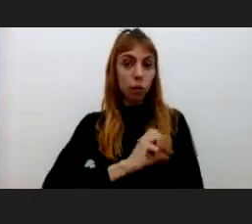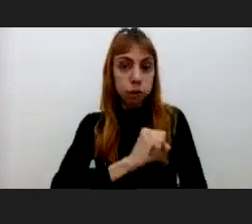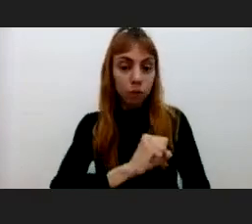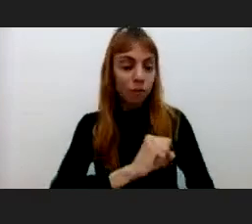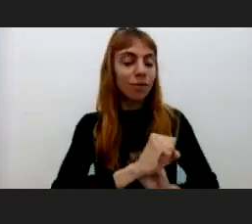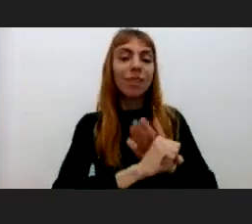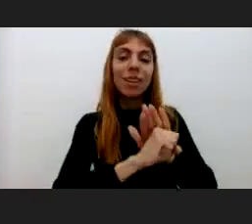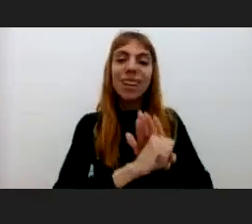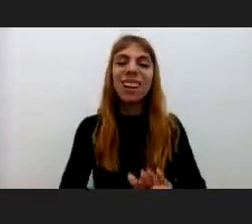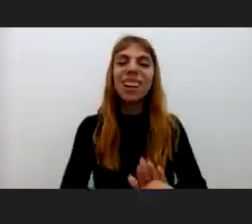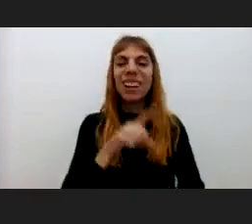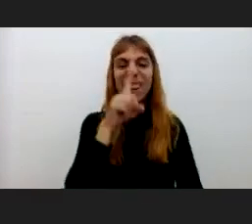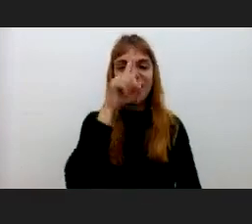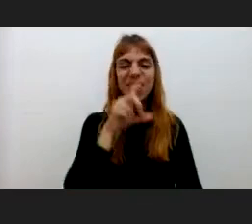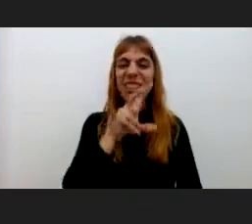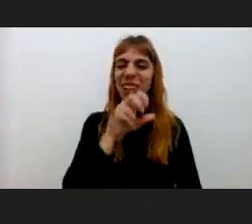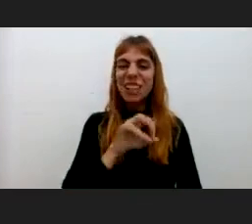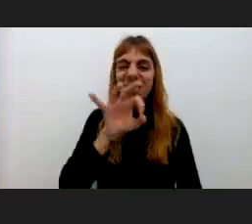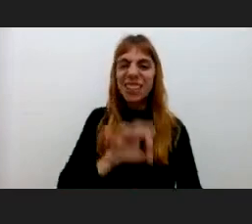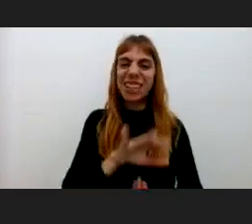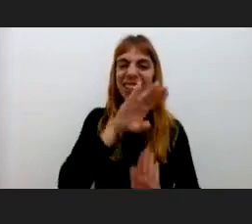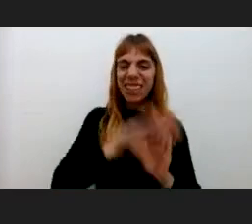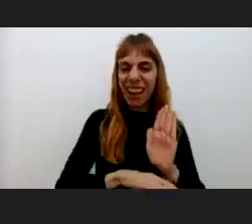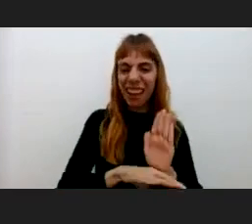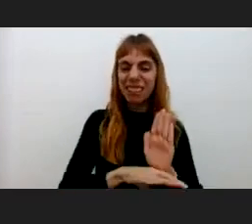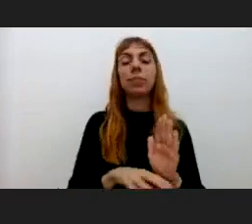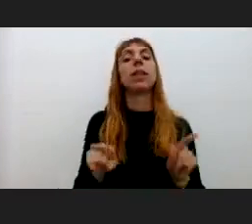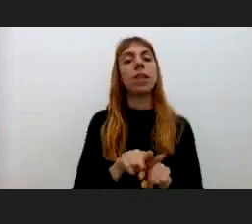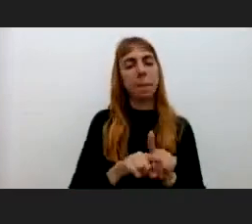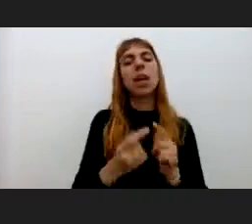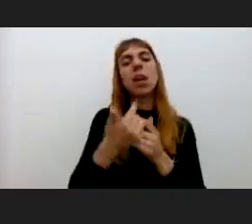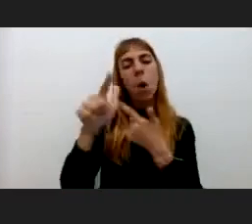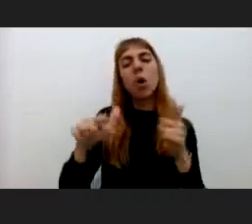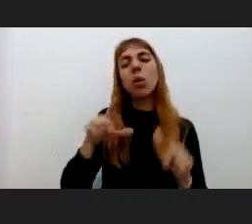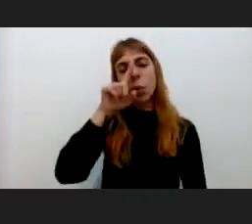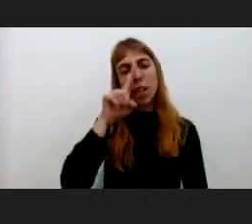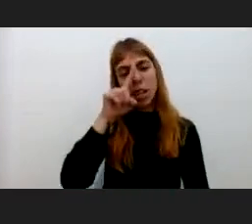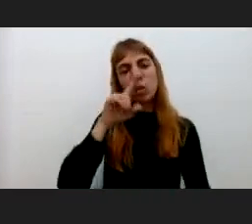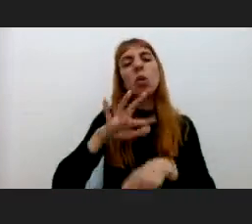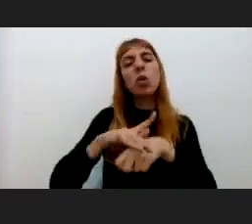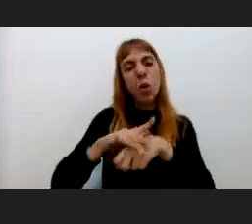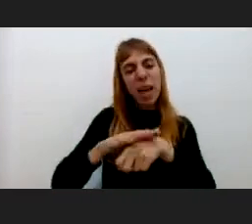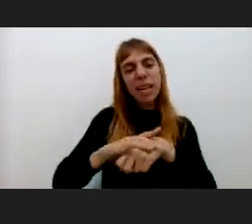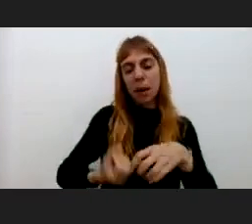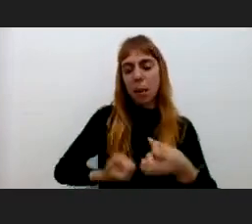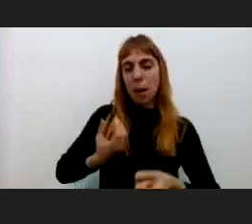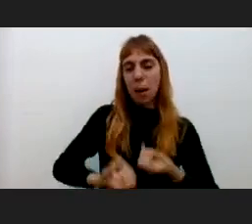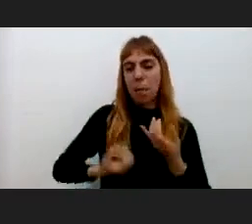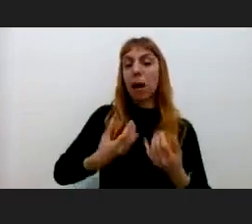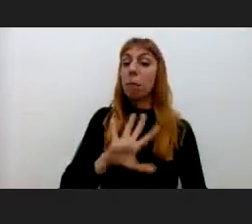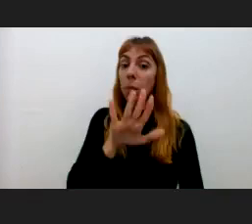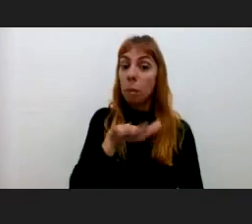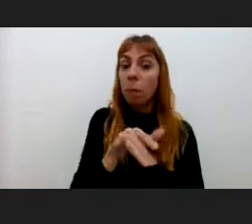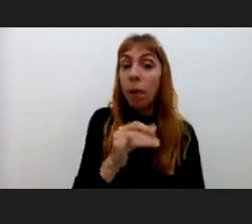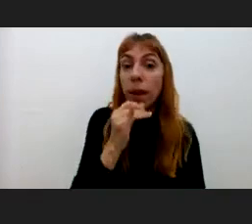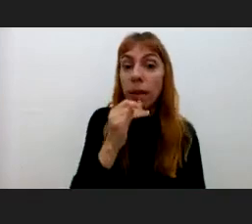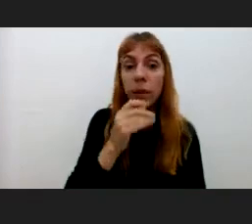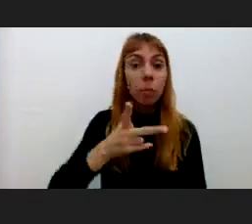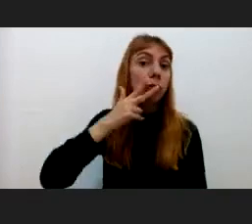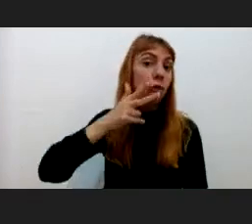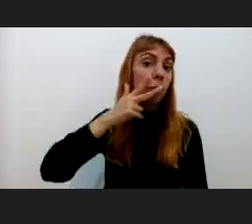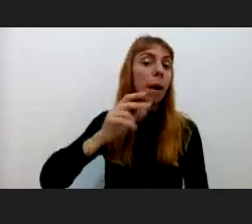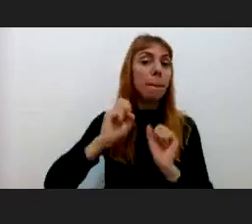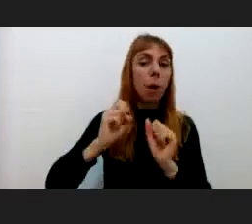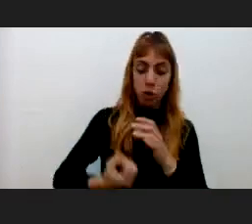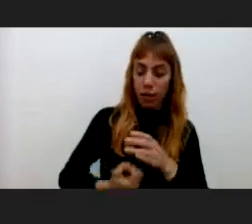um risco muito grande também para uma série de outras doenças, sendo o câncer, né, uma das principais.